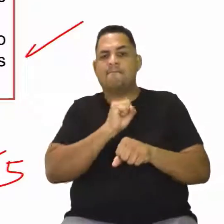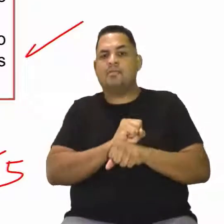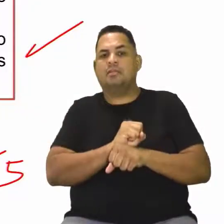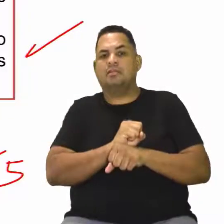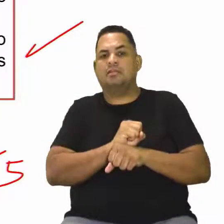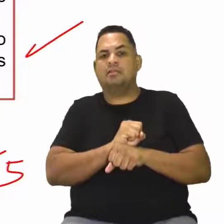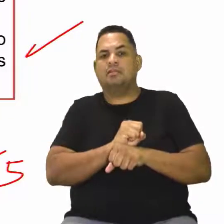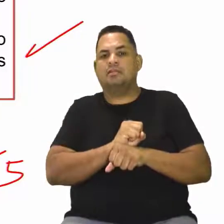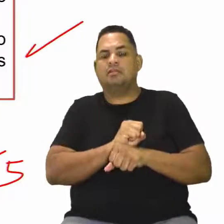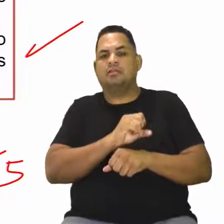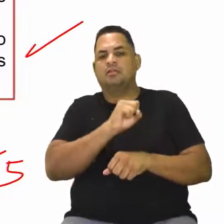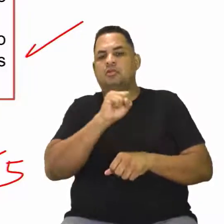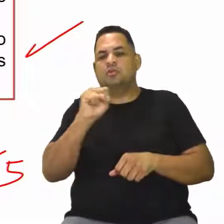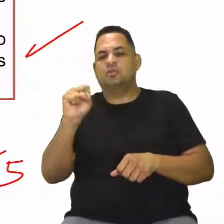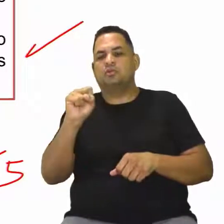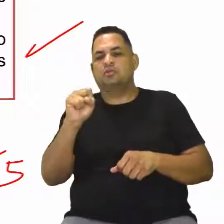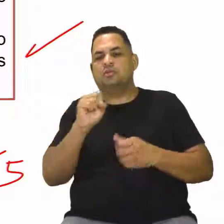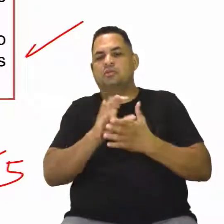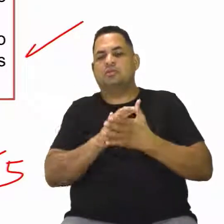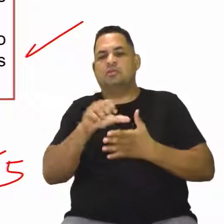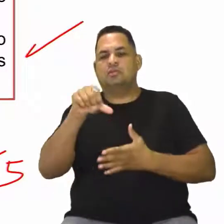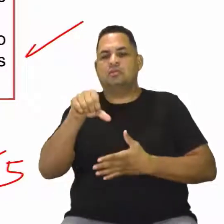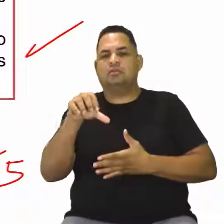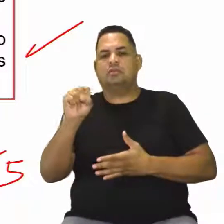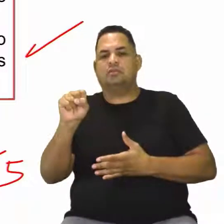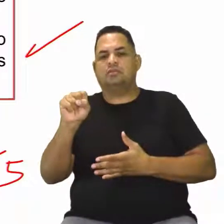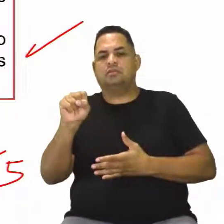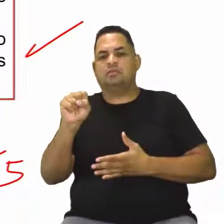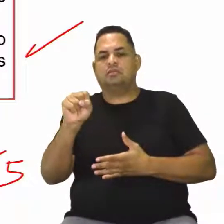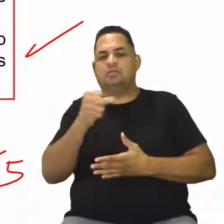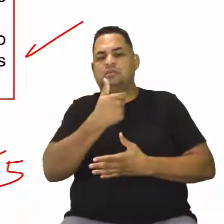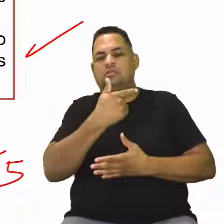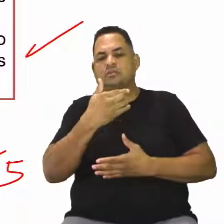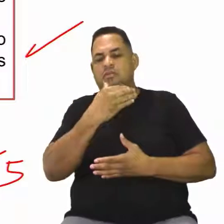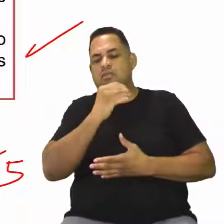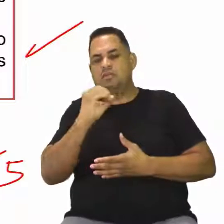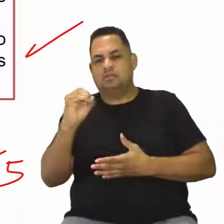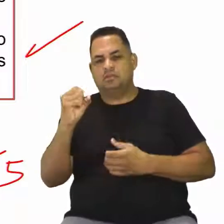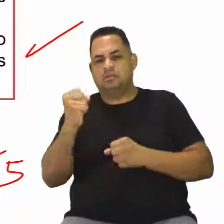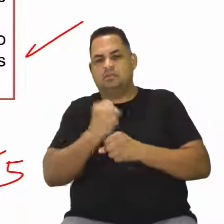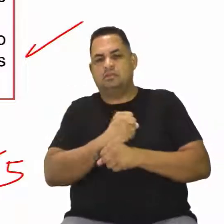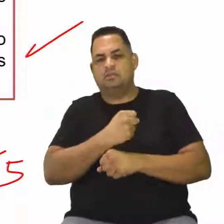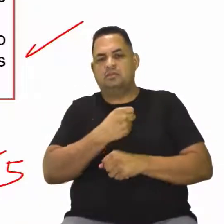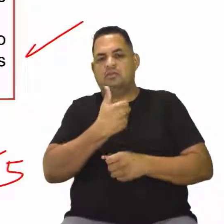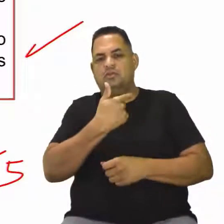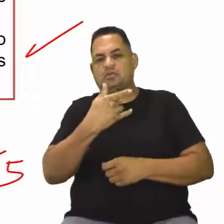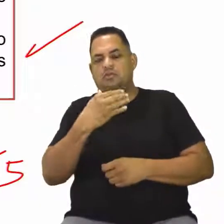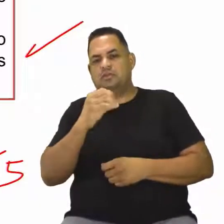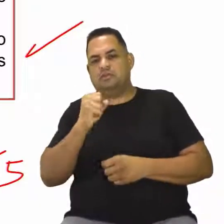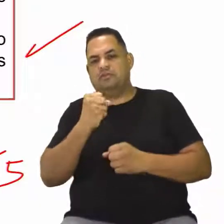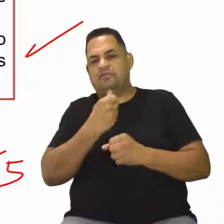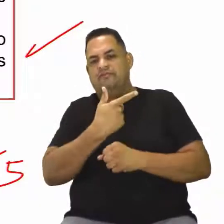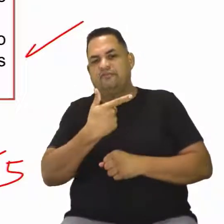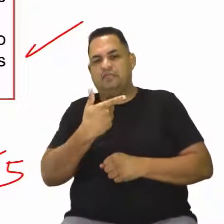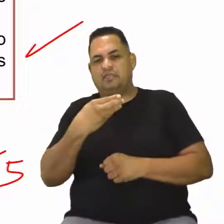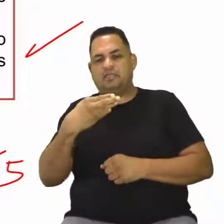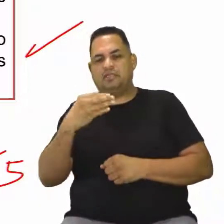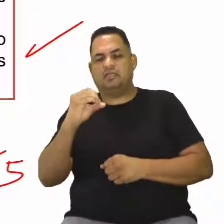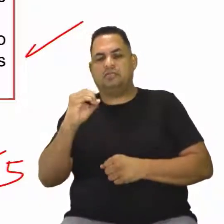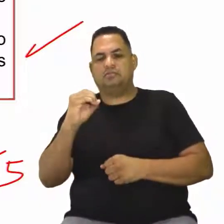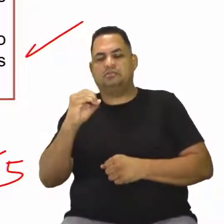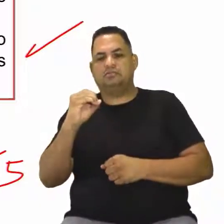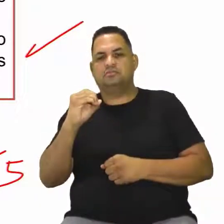Então, de 88 para 98, 10 anos. 2008, 20 anos. 2018, 30